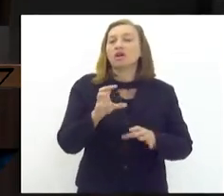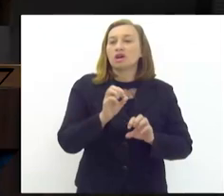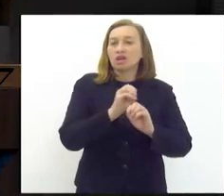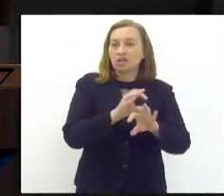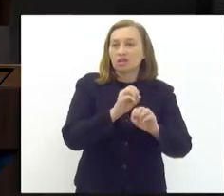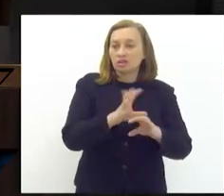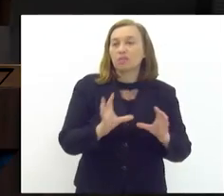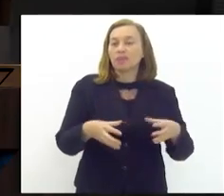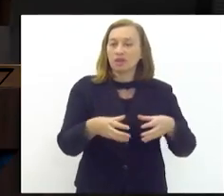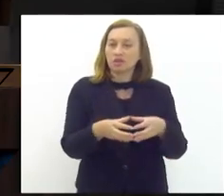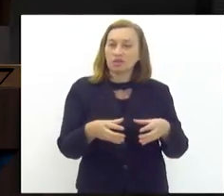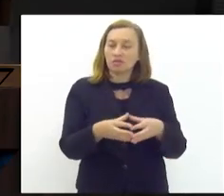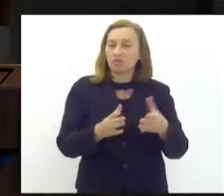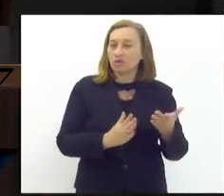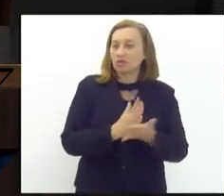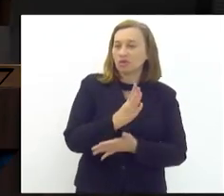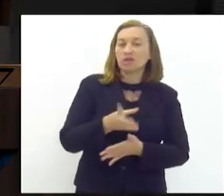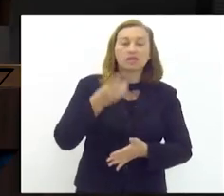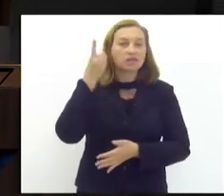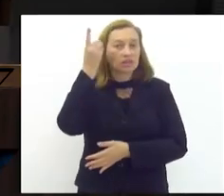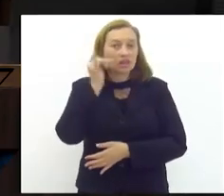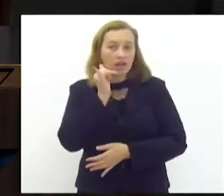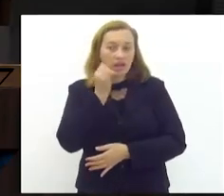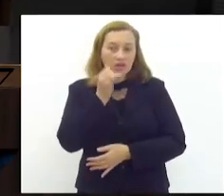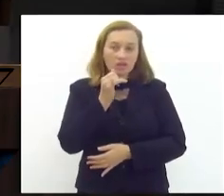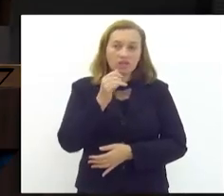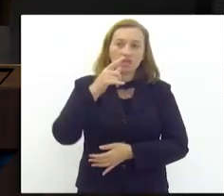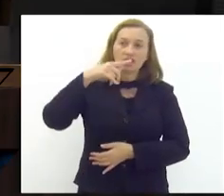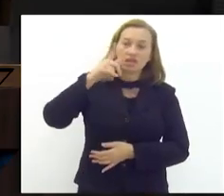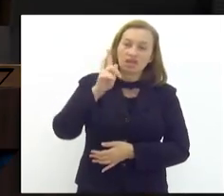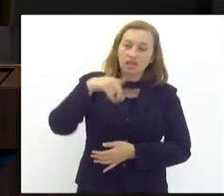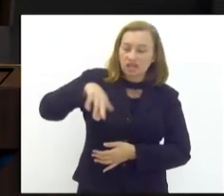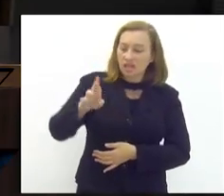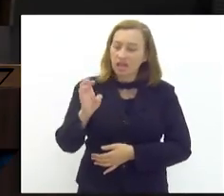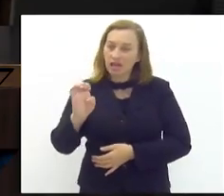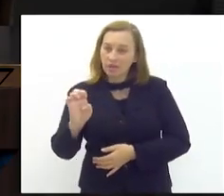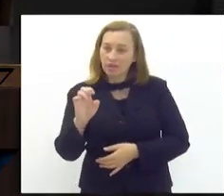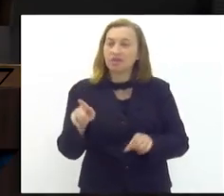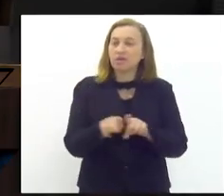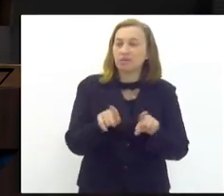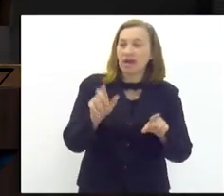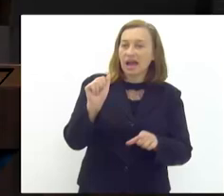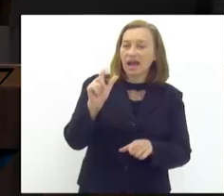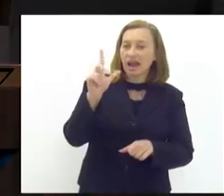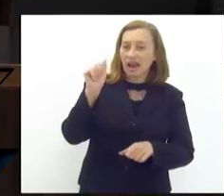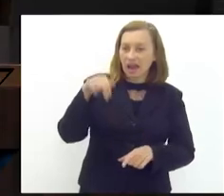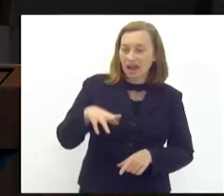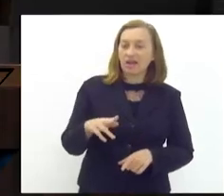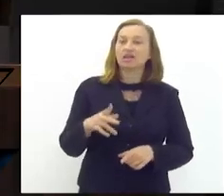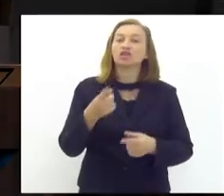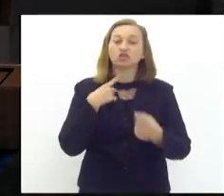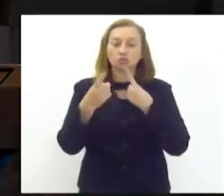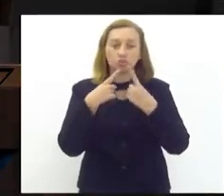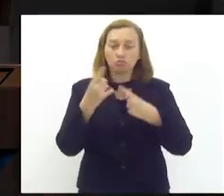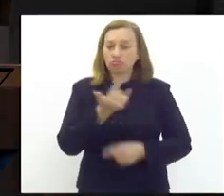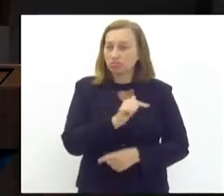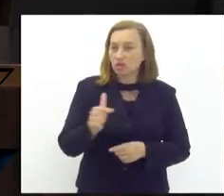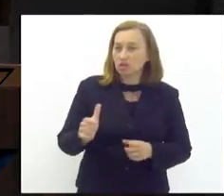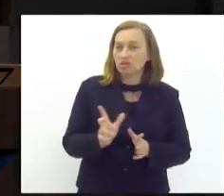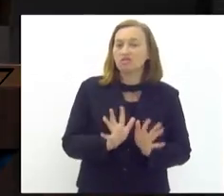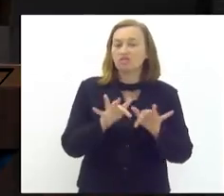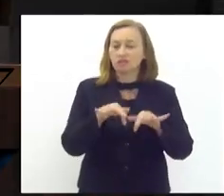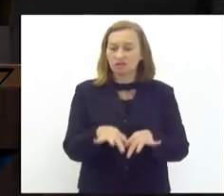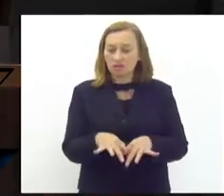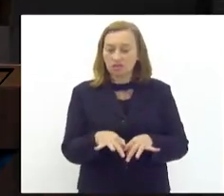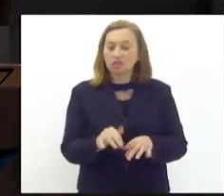favorável relatores deputados Guilherme delaroli e Alan Lopes em discussão do evento Quem